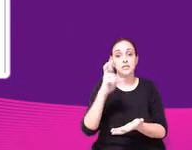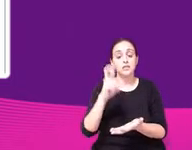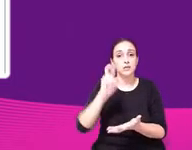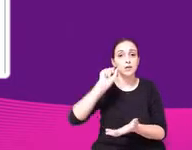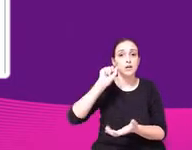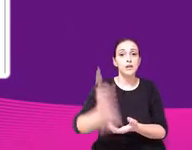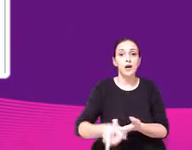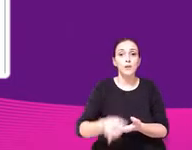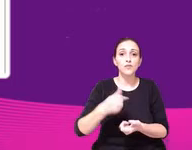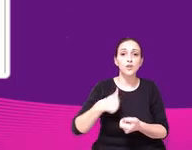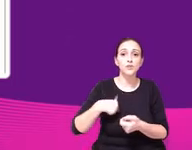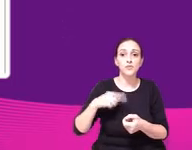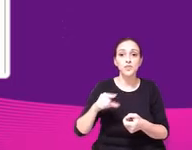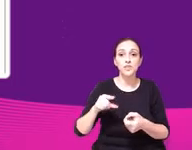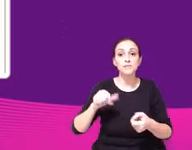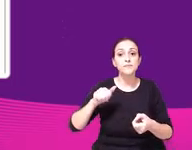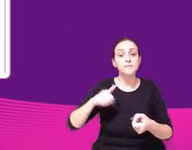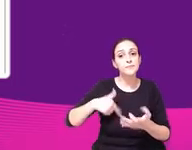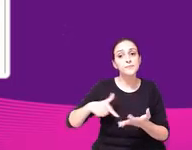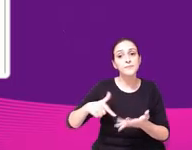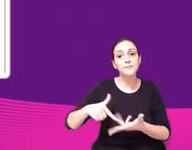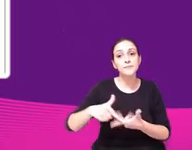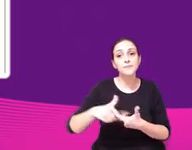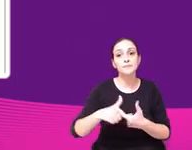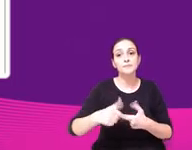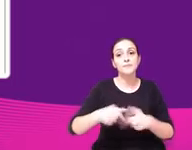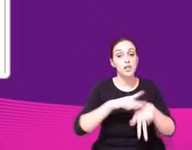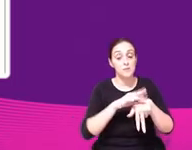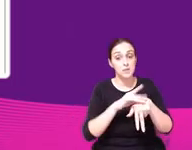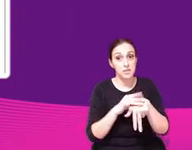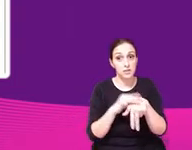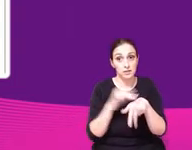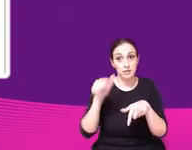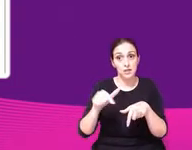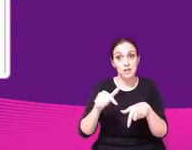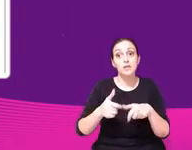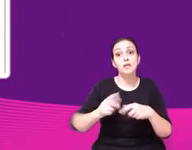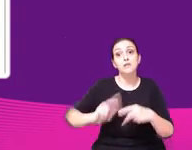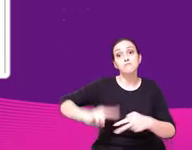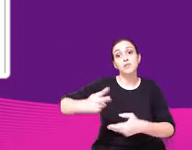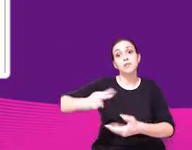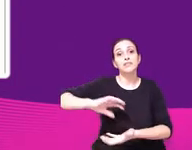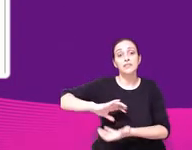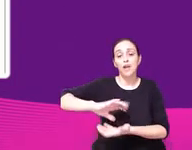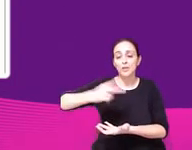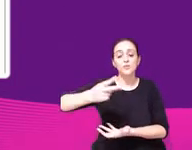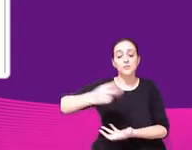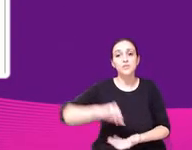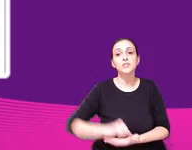tratamento dialítico e 65 mil pacientes transplantados em segmento.